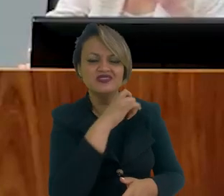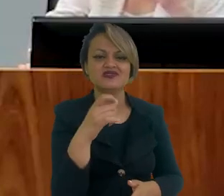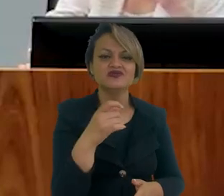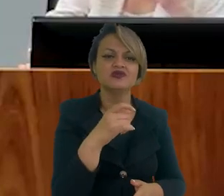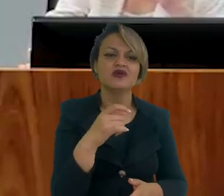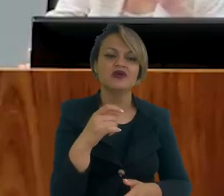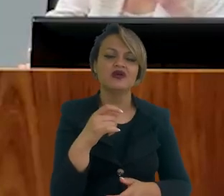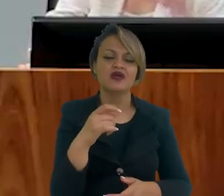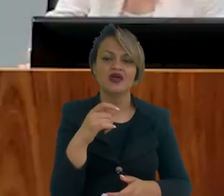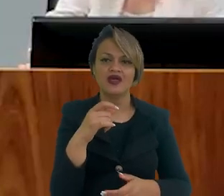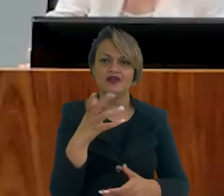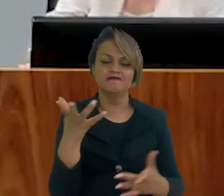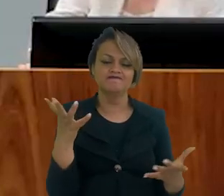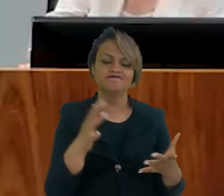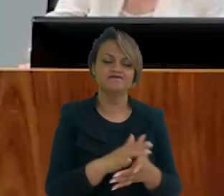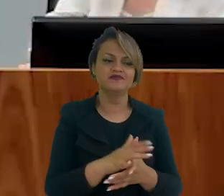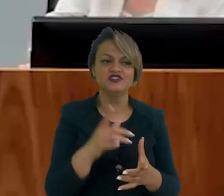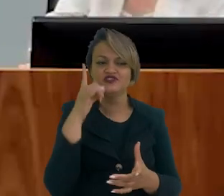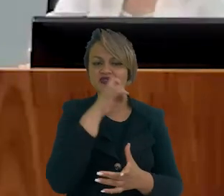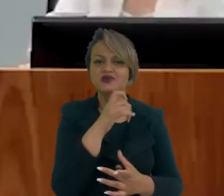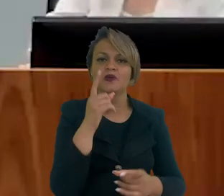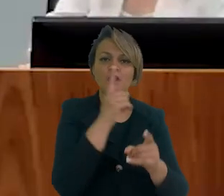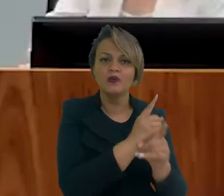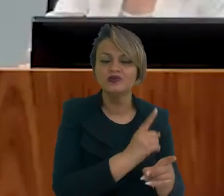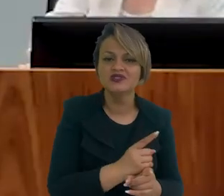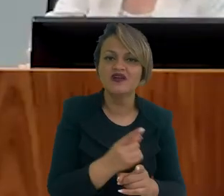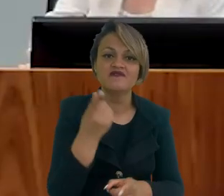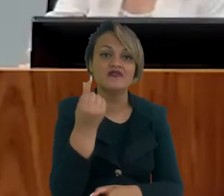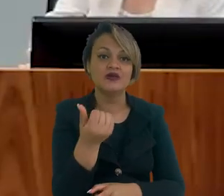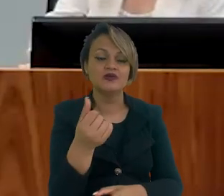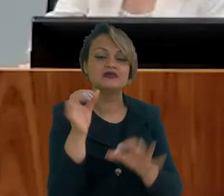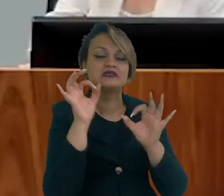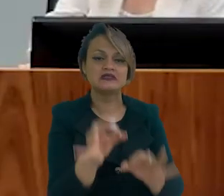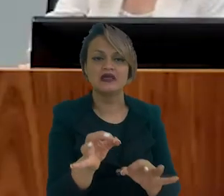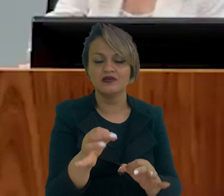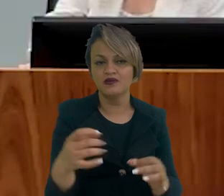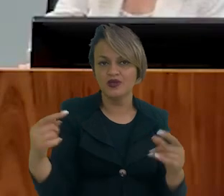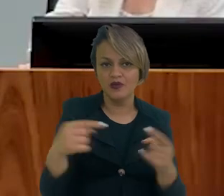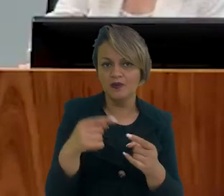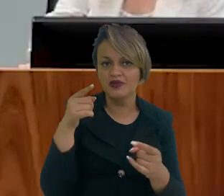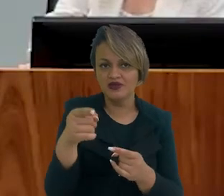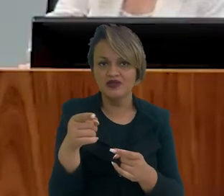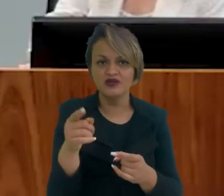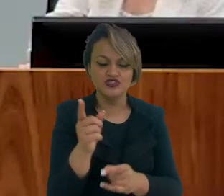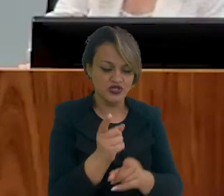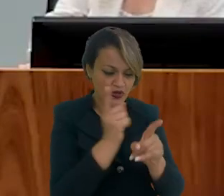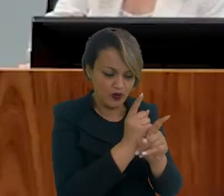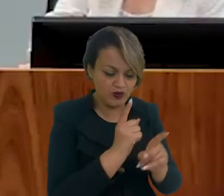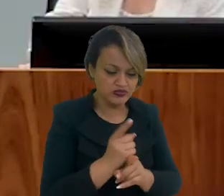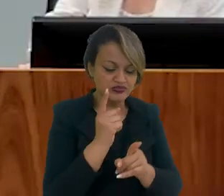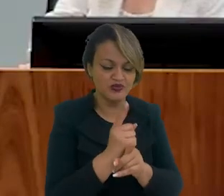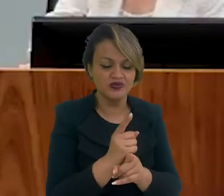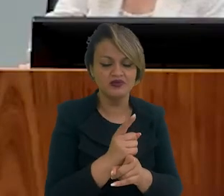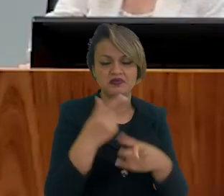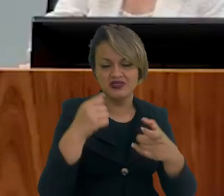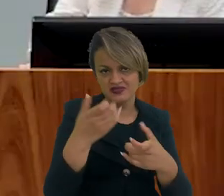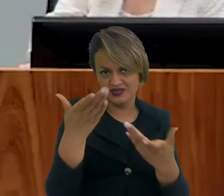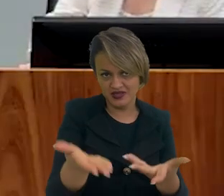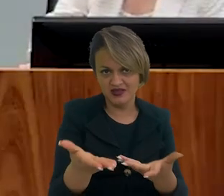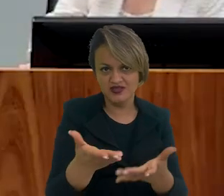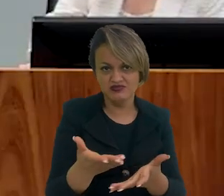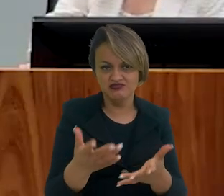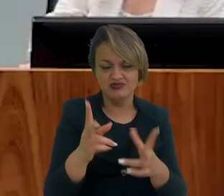fica muitas vezes né com aquela dificuldade enorme de encontrar o